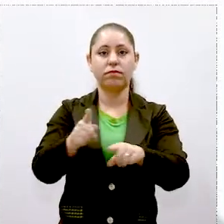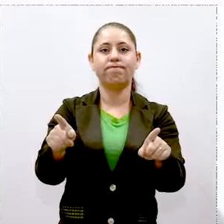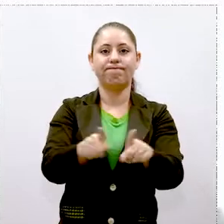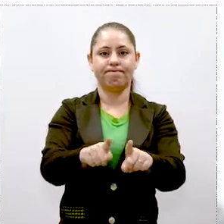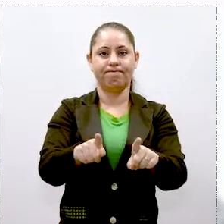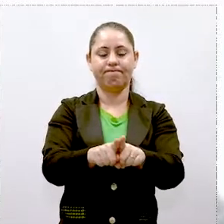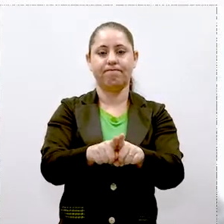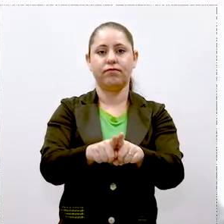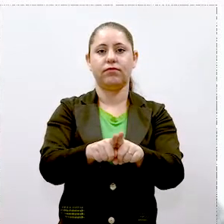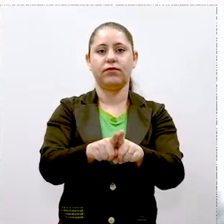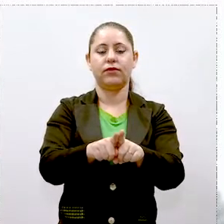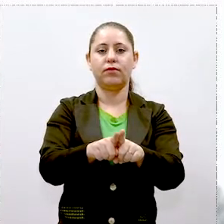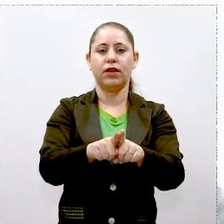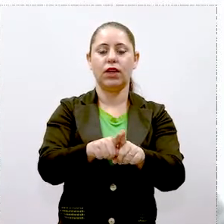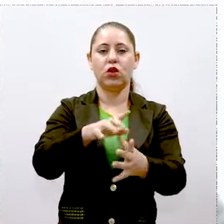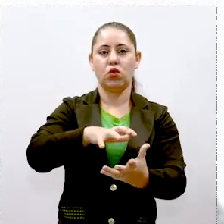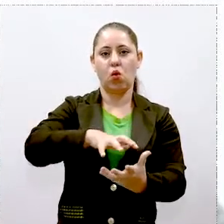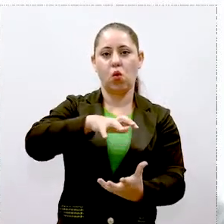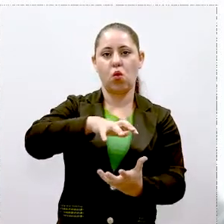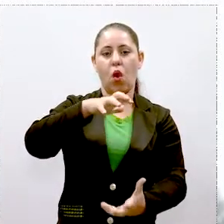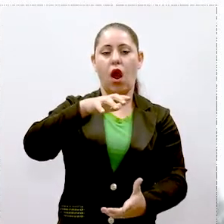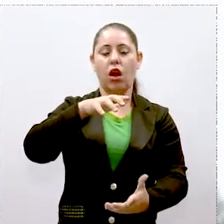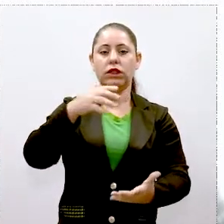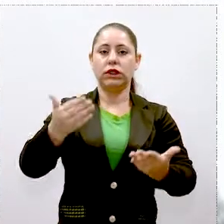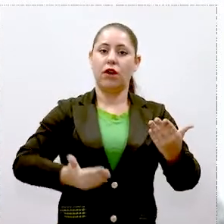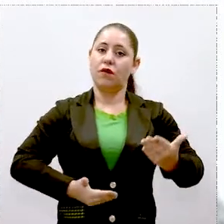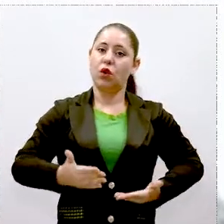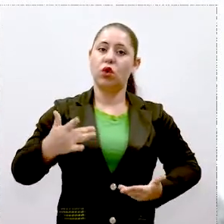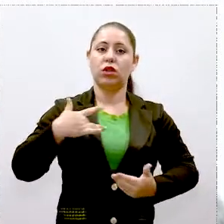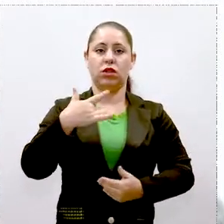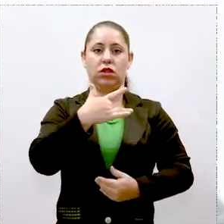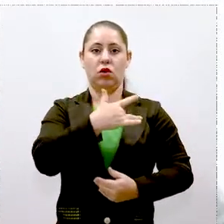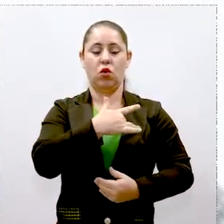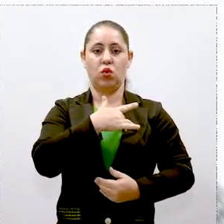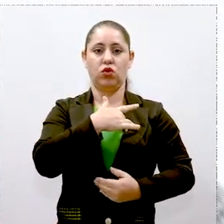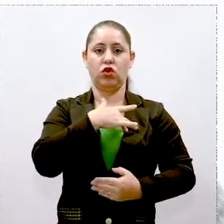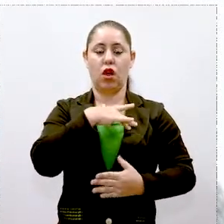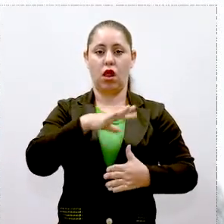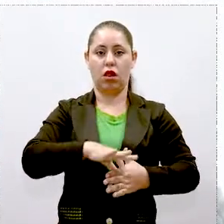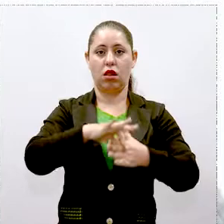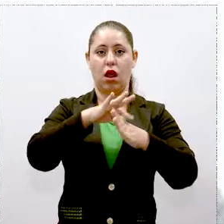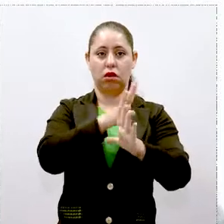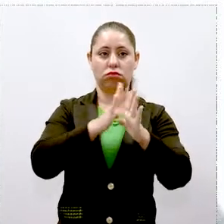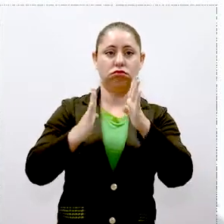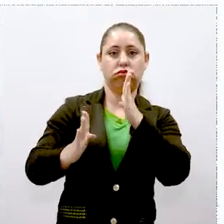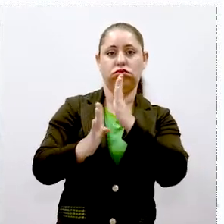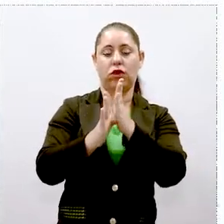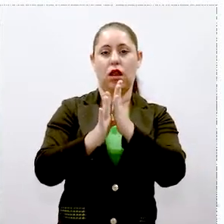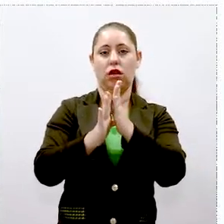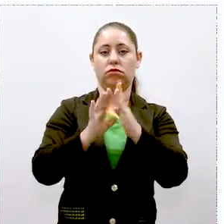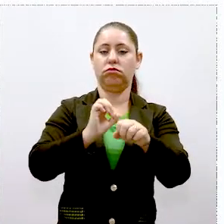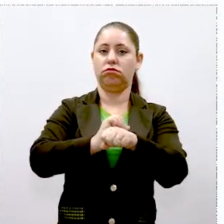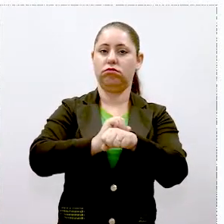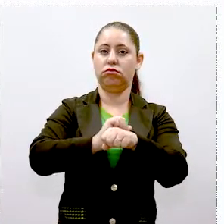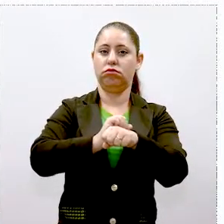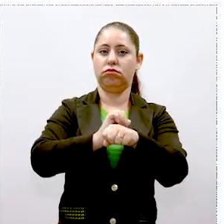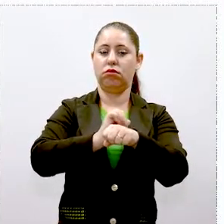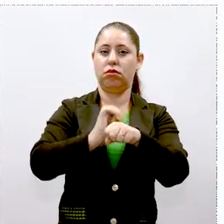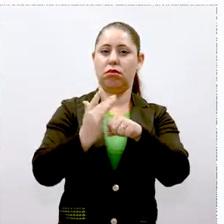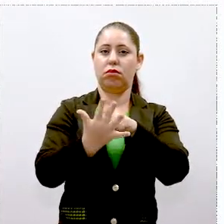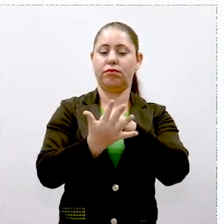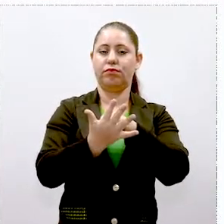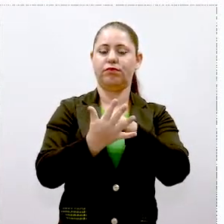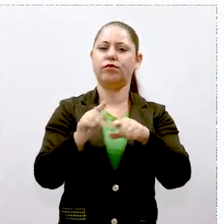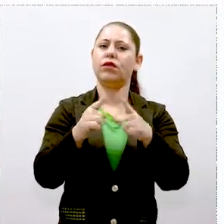quilombolas, além dos idosos, dos servidores da saúde que estão na linha de frente. Mas uma coisa nós temos